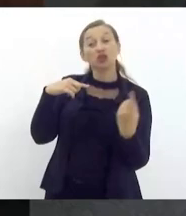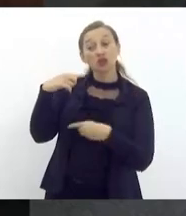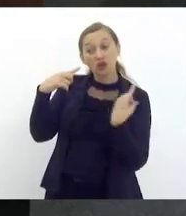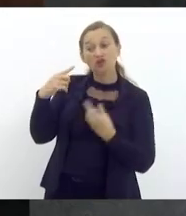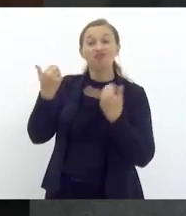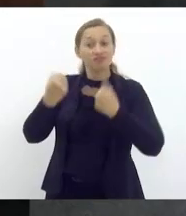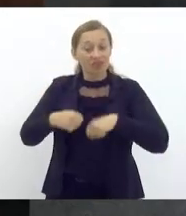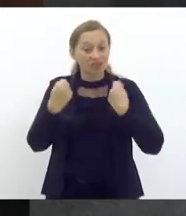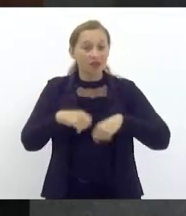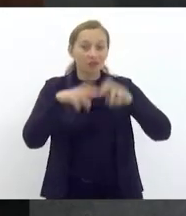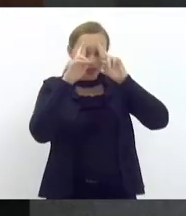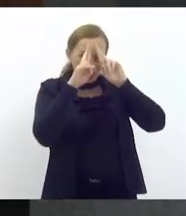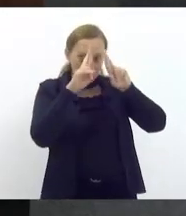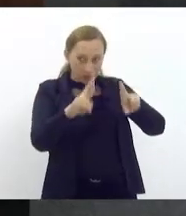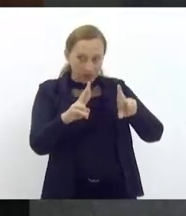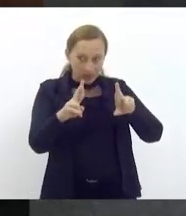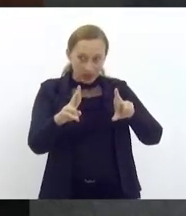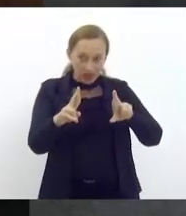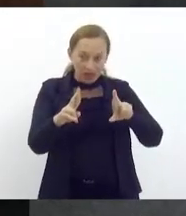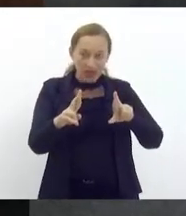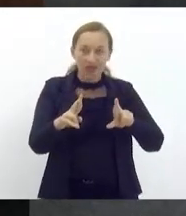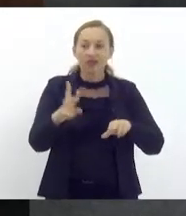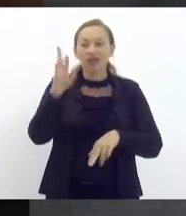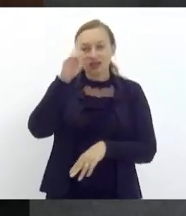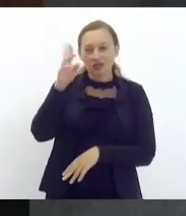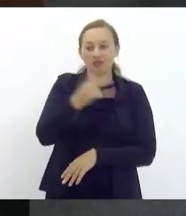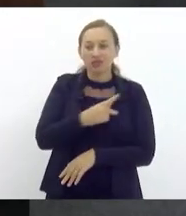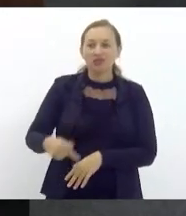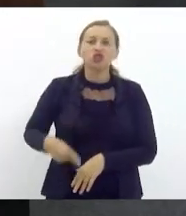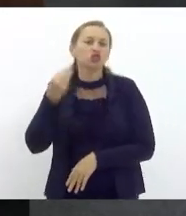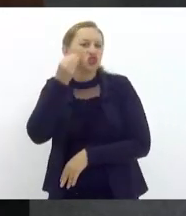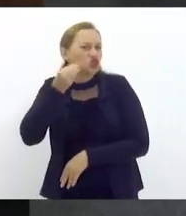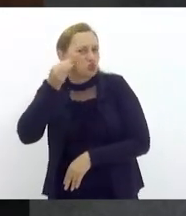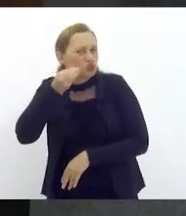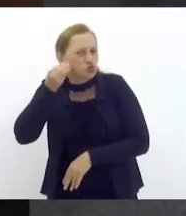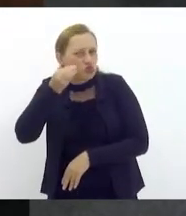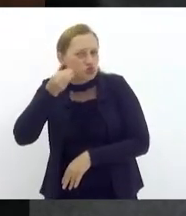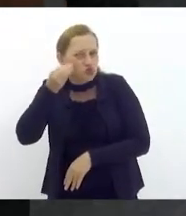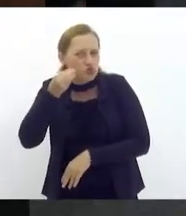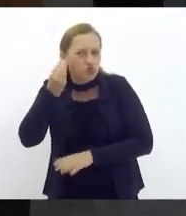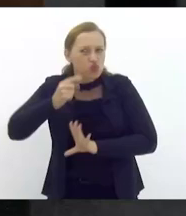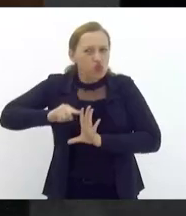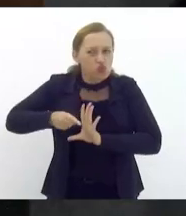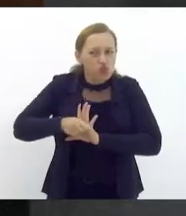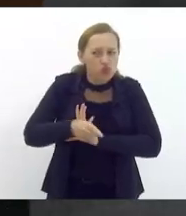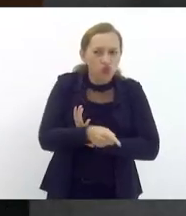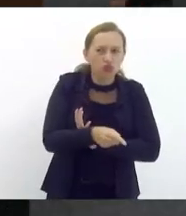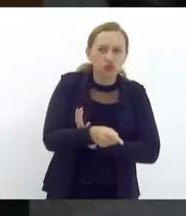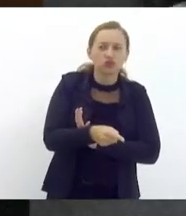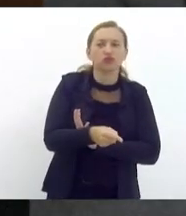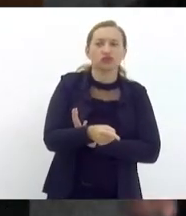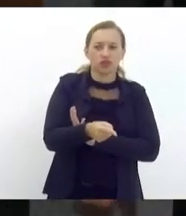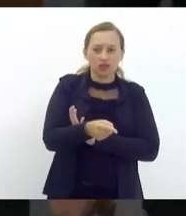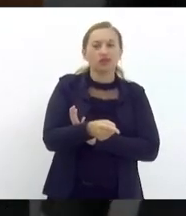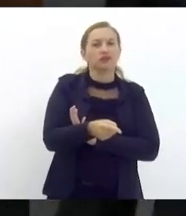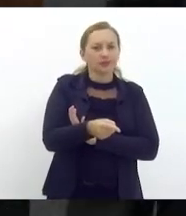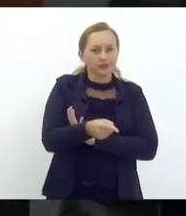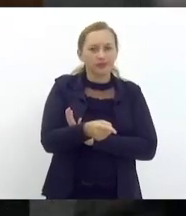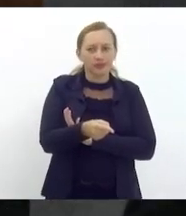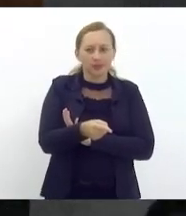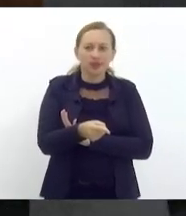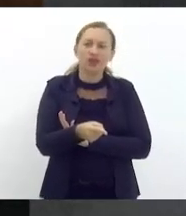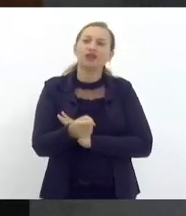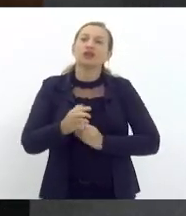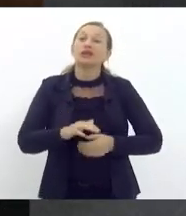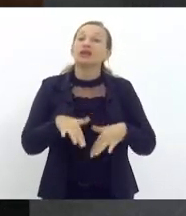respeitar da da carga presidente de conhecimento e reconhecimento e de é experiências